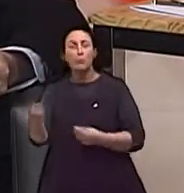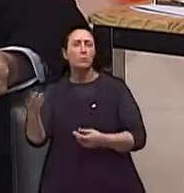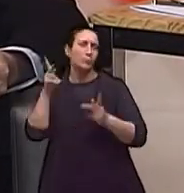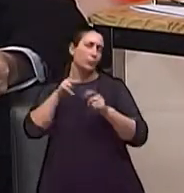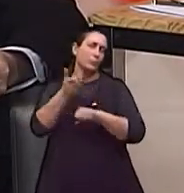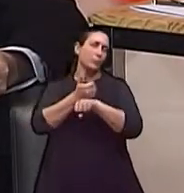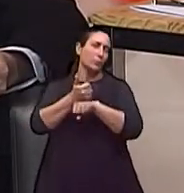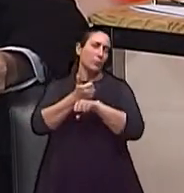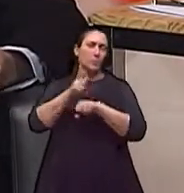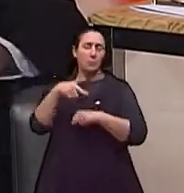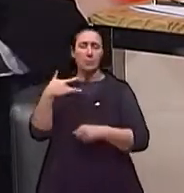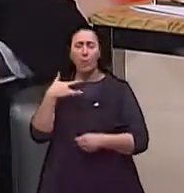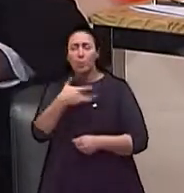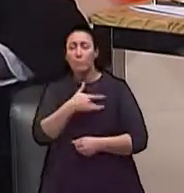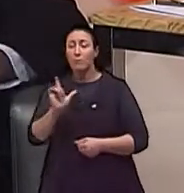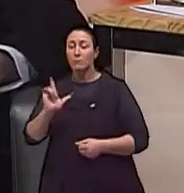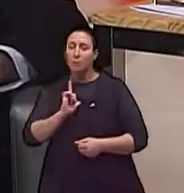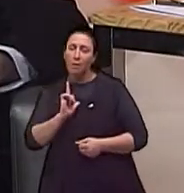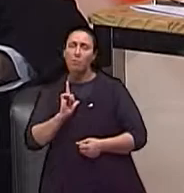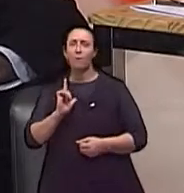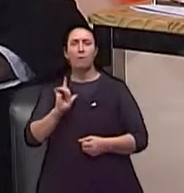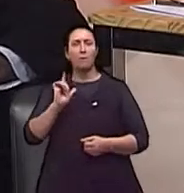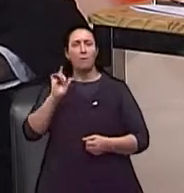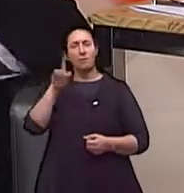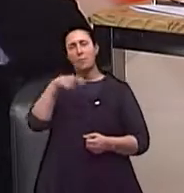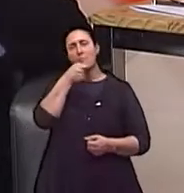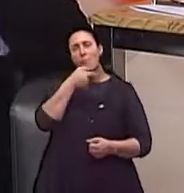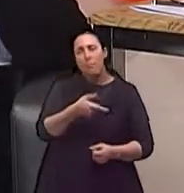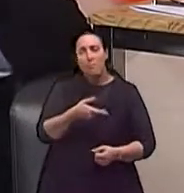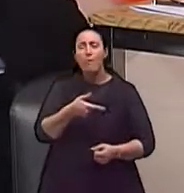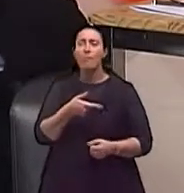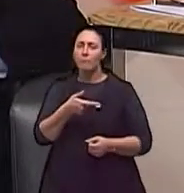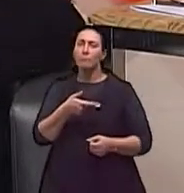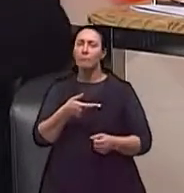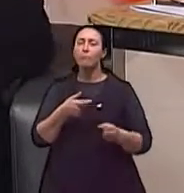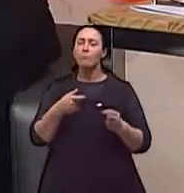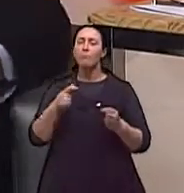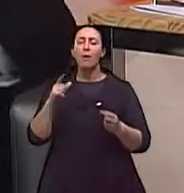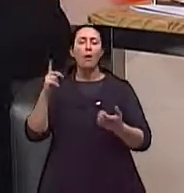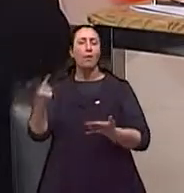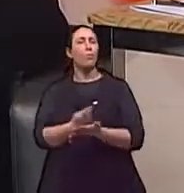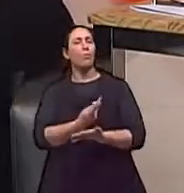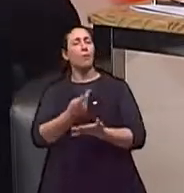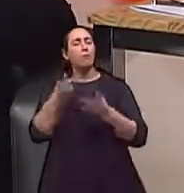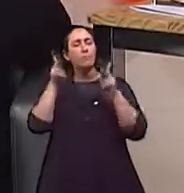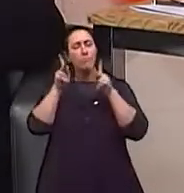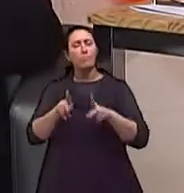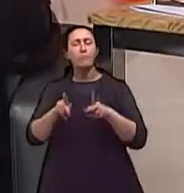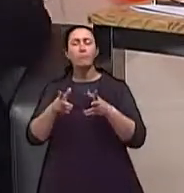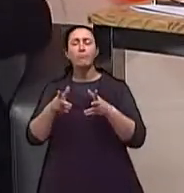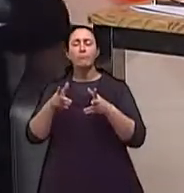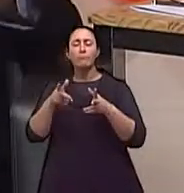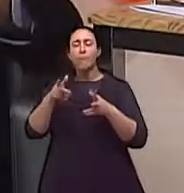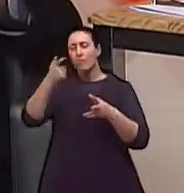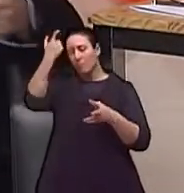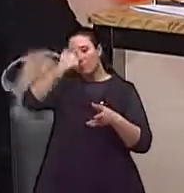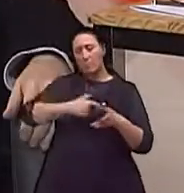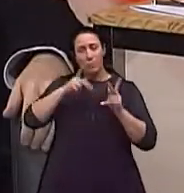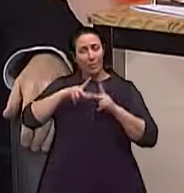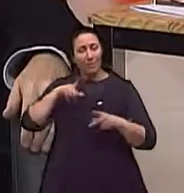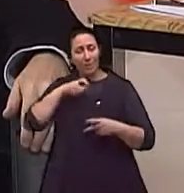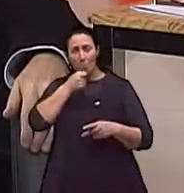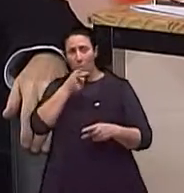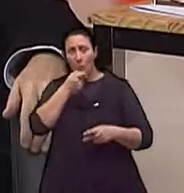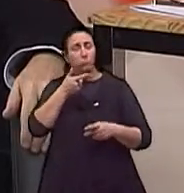saúde por exemplo que TM humor lideram eh eh lideram e trabalham